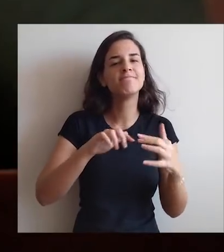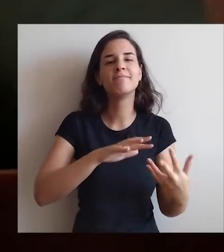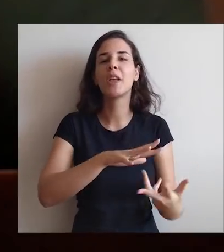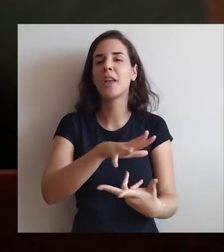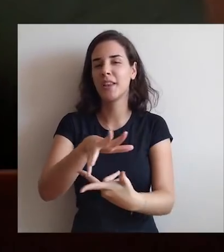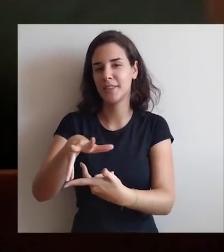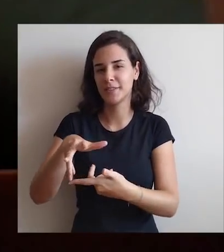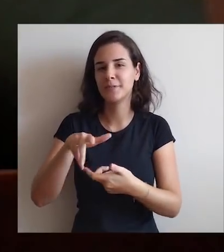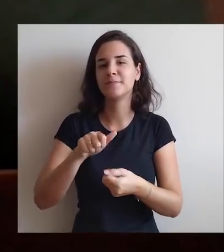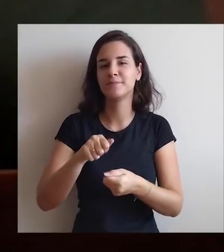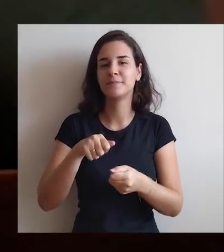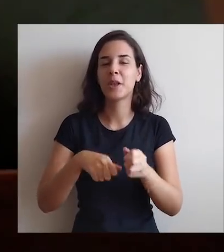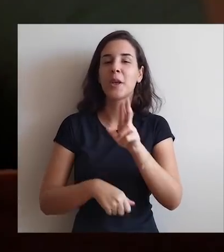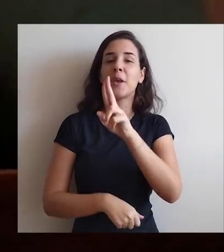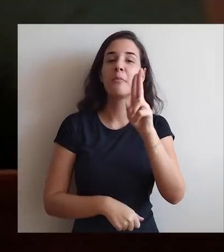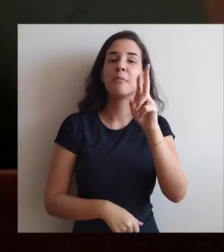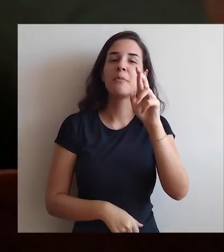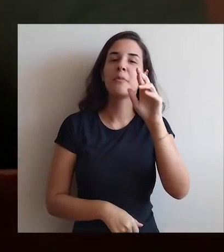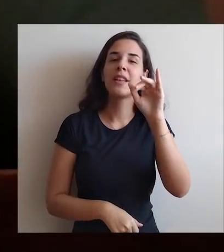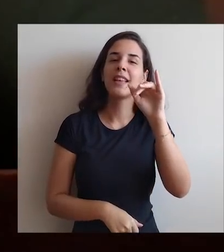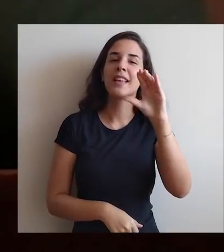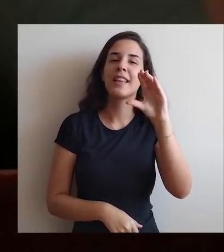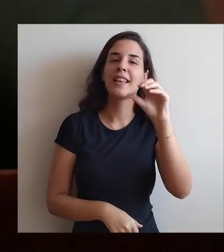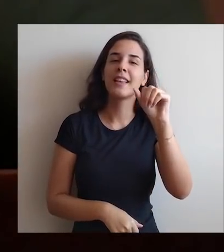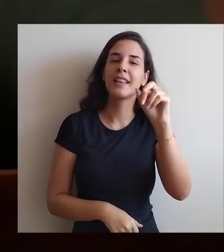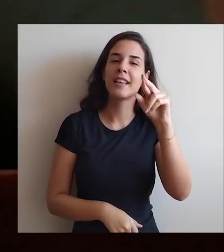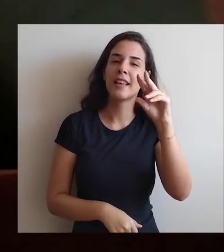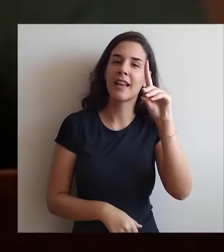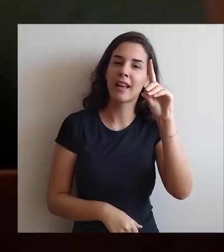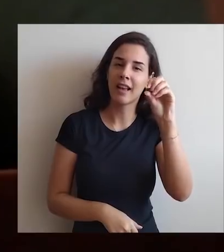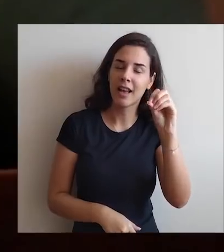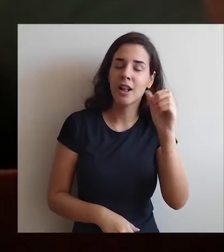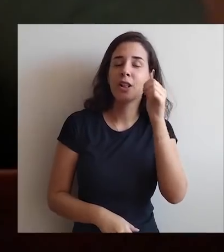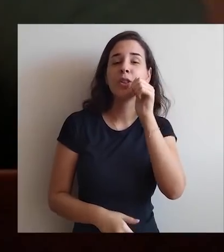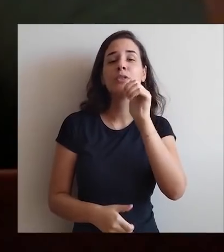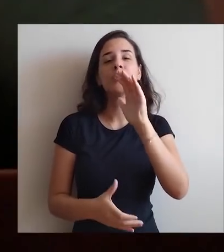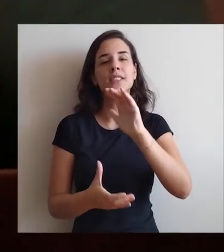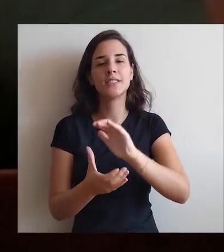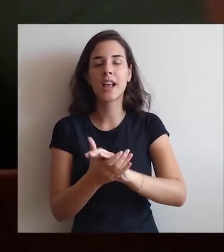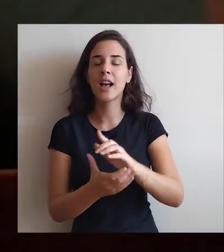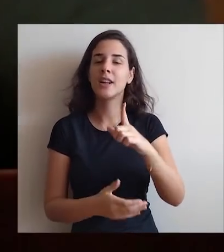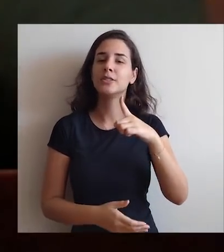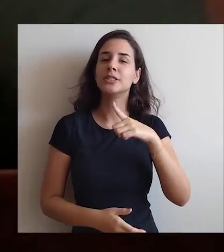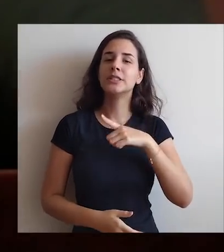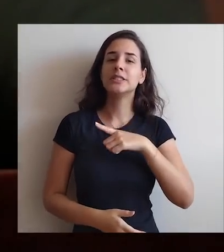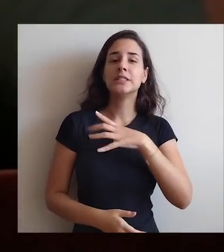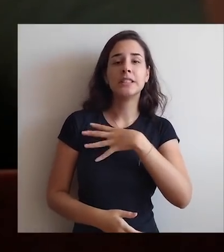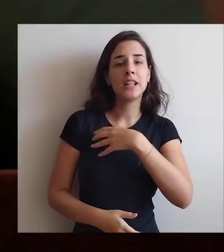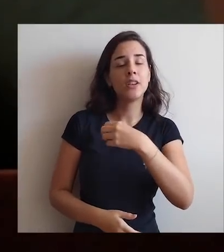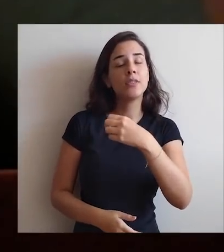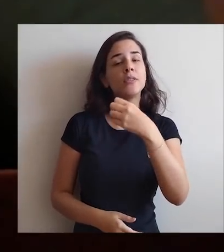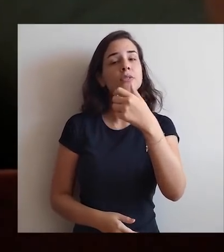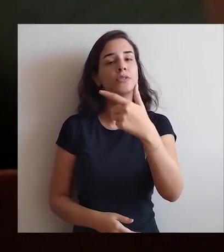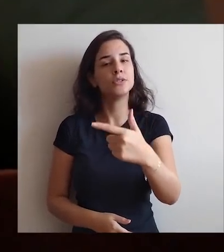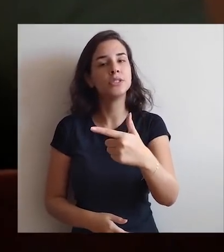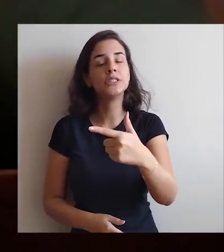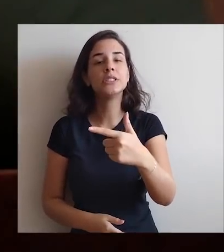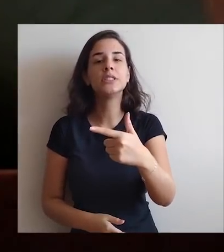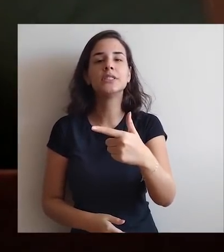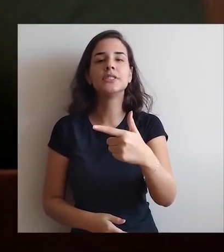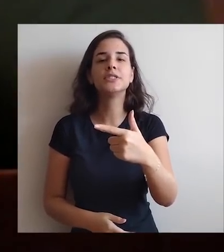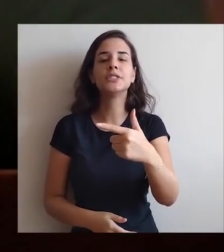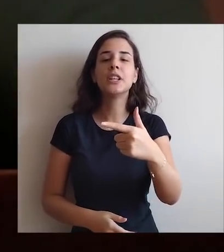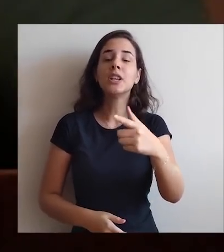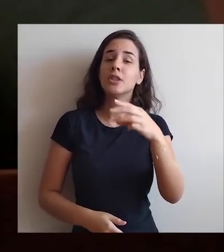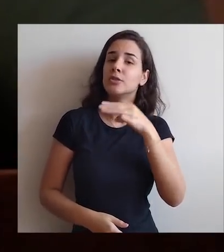compartilhar um pouco das Escrituras e aquilo que Deus tem feito no mundo. Meu nome é Ricardo Dias, sou casado com a Marina Dias,